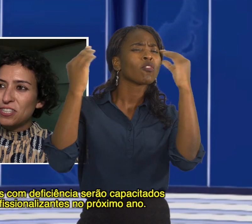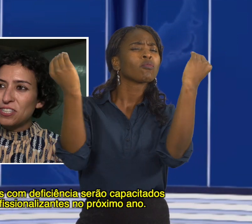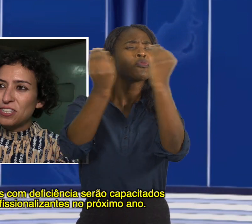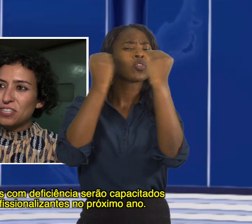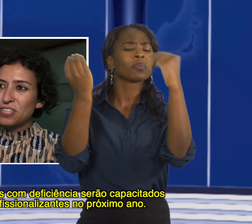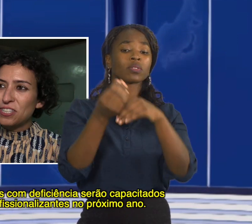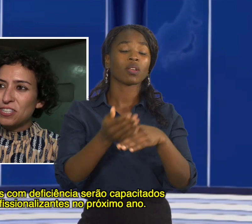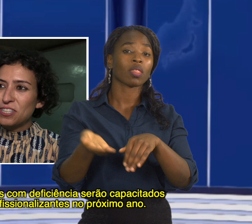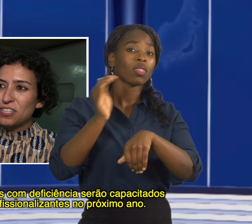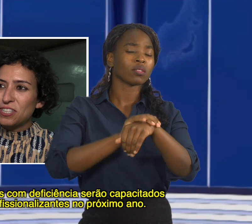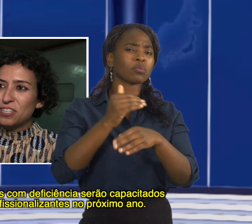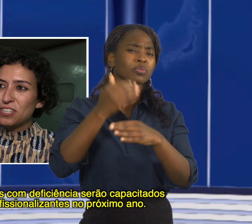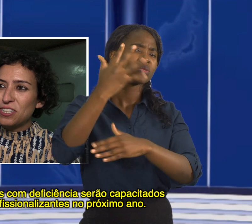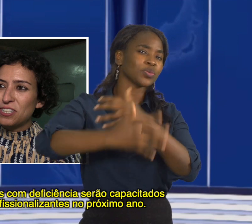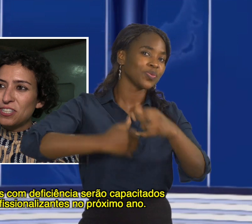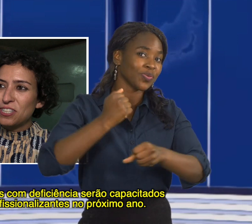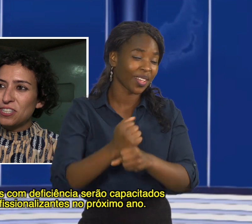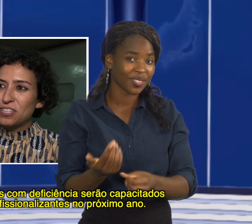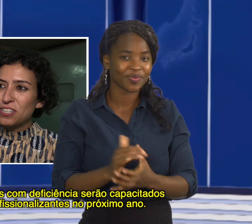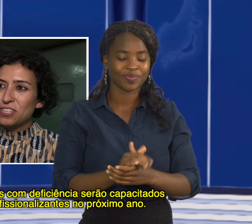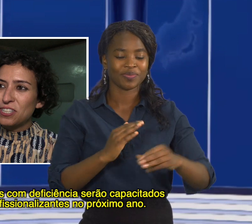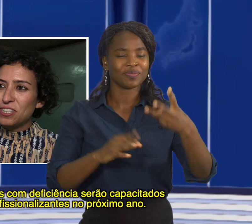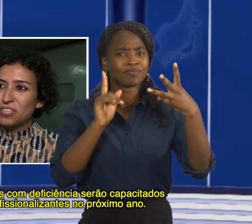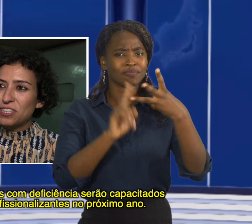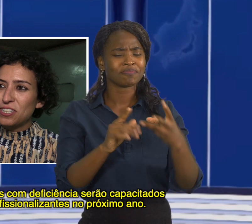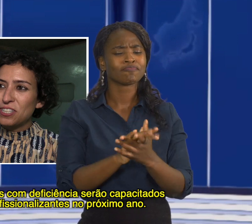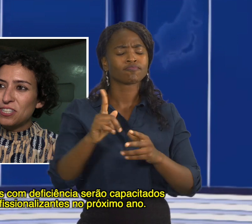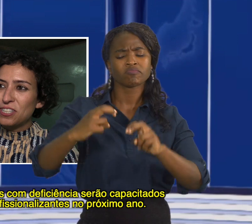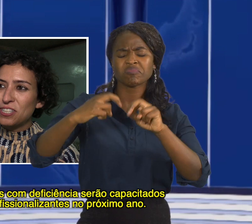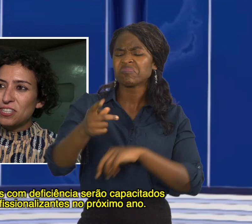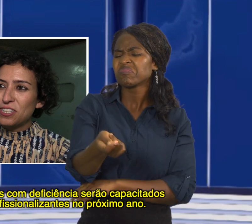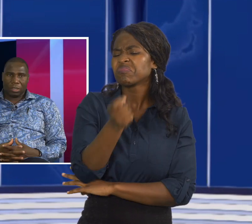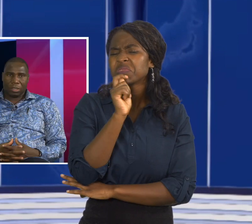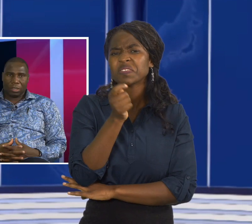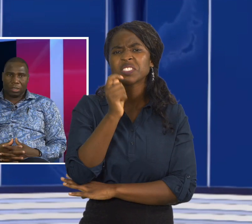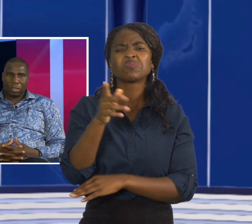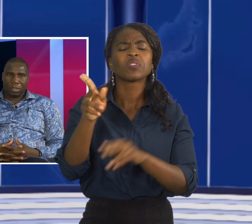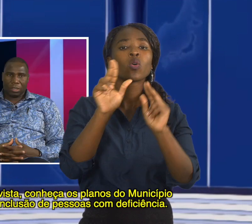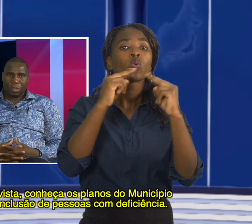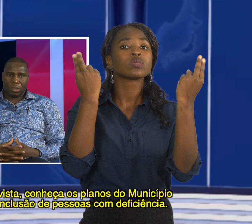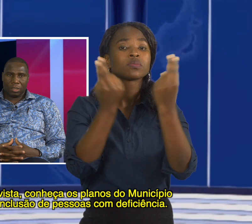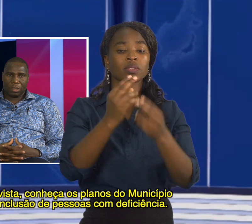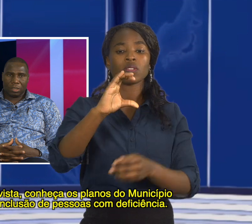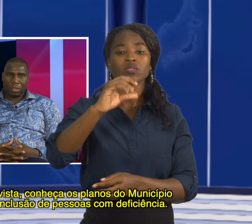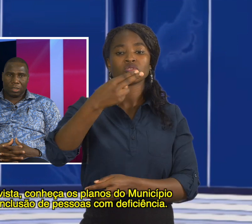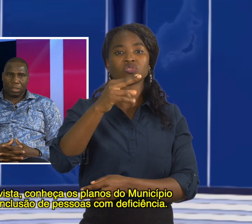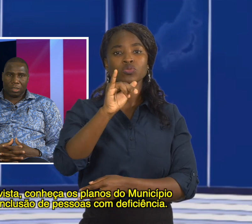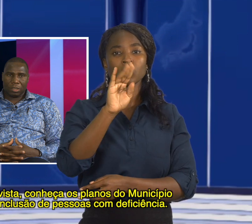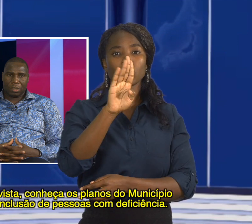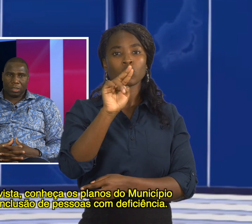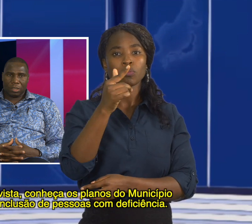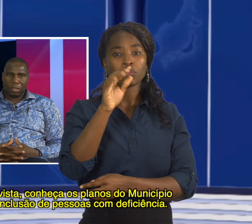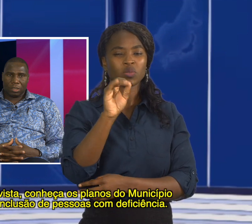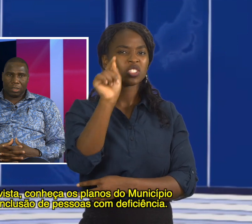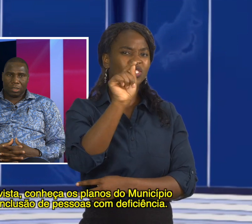jovens com deficiência serão capacitados em cursos profissionalizantes no próximo ano. No espaço de entrevista, conheça